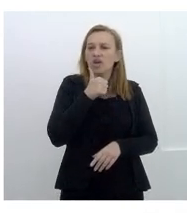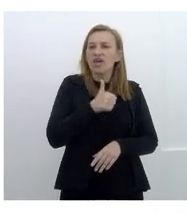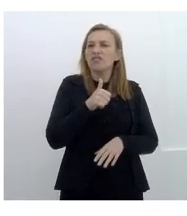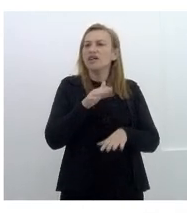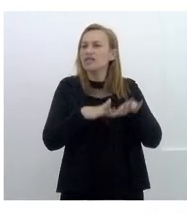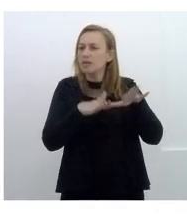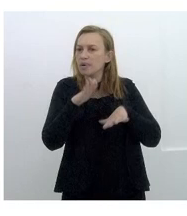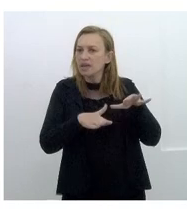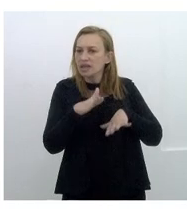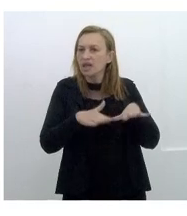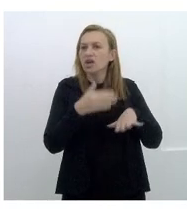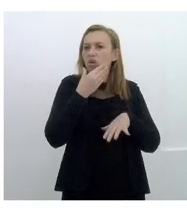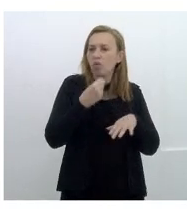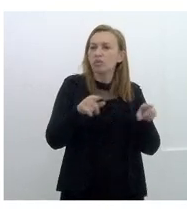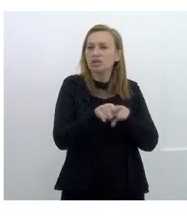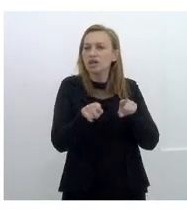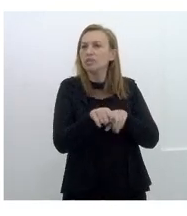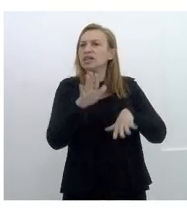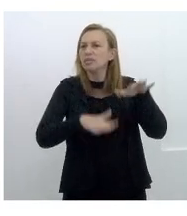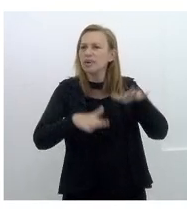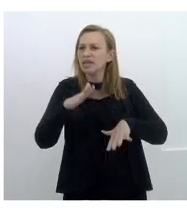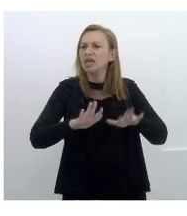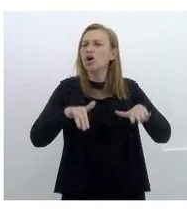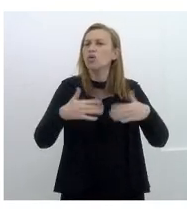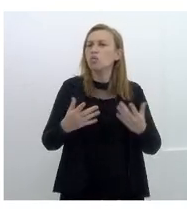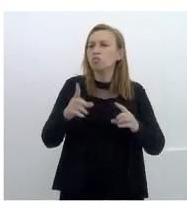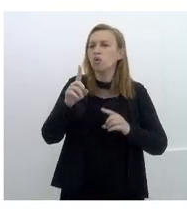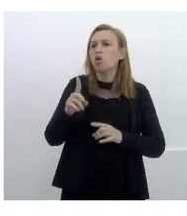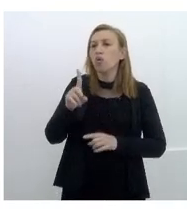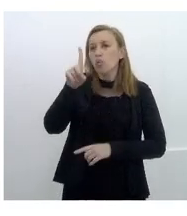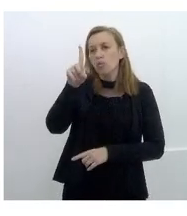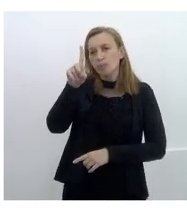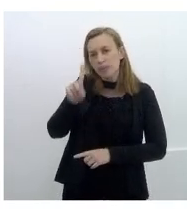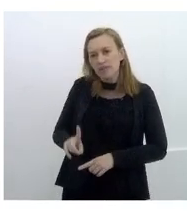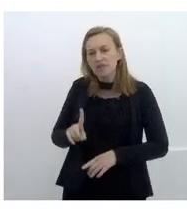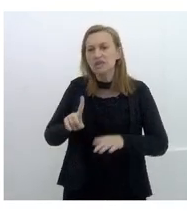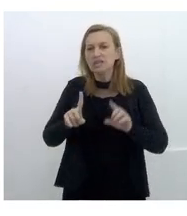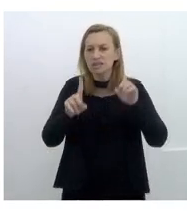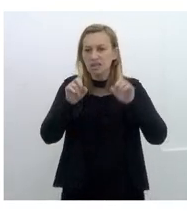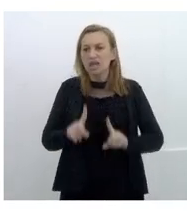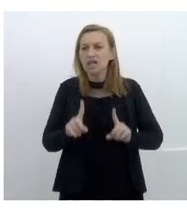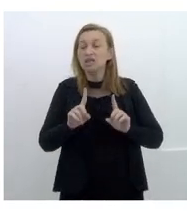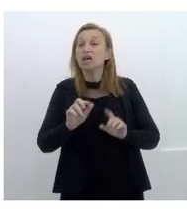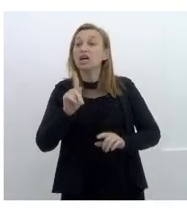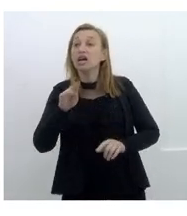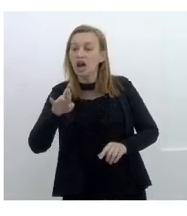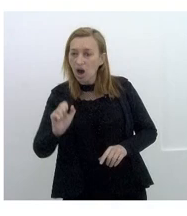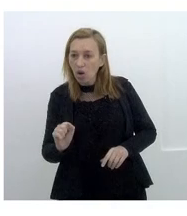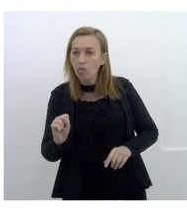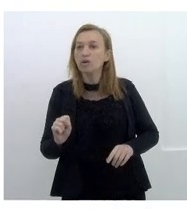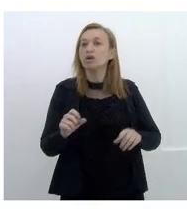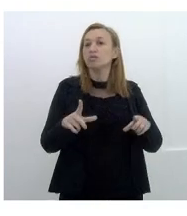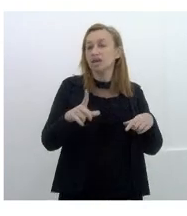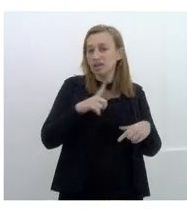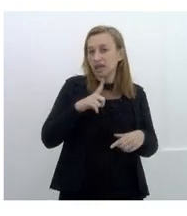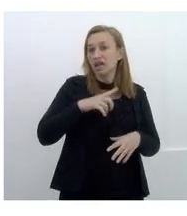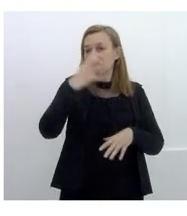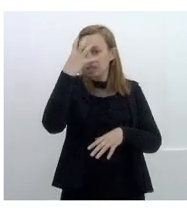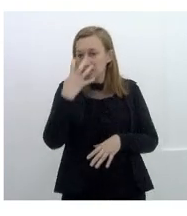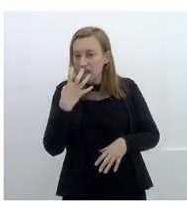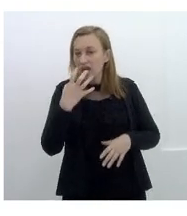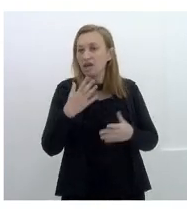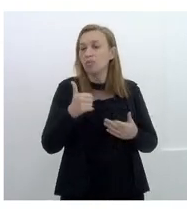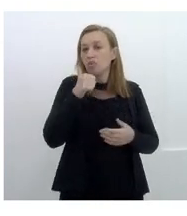tantos homens e as mulheres vão depender da deficiência do grau de deficiência a gente tem deficiência leve que a gente vai ter aí